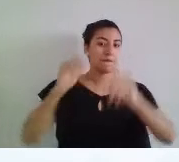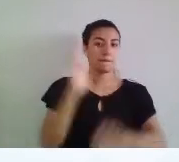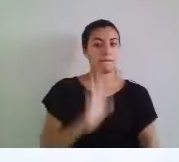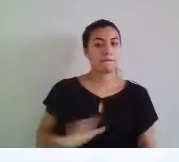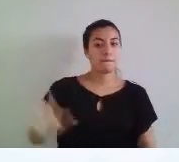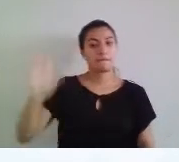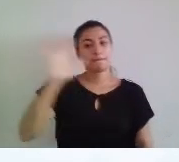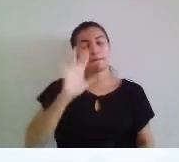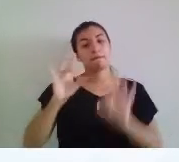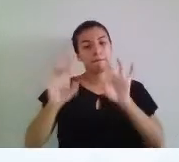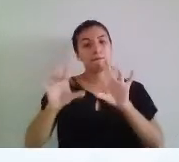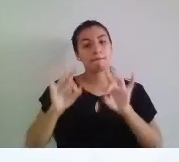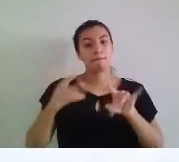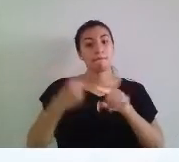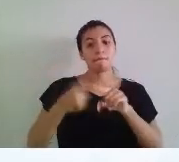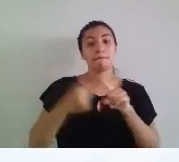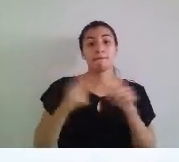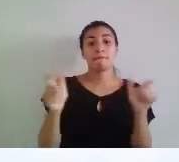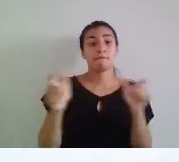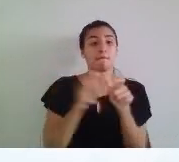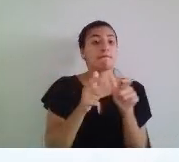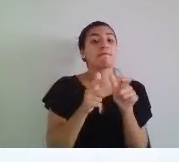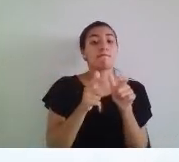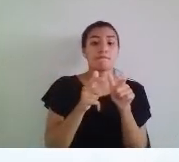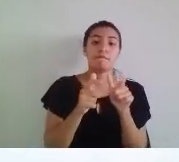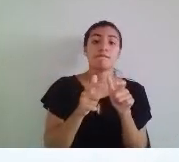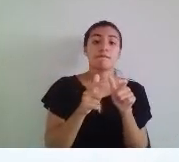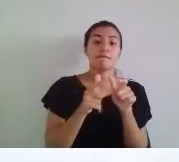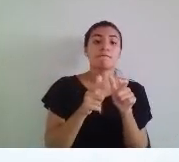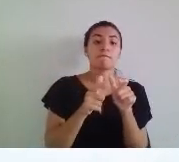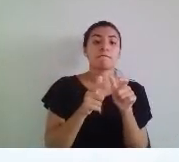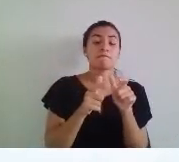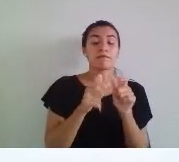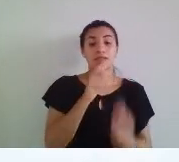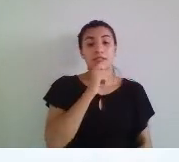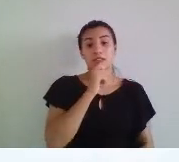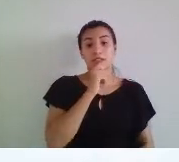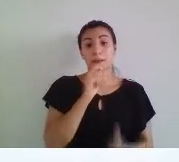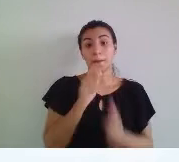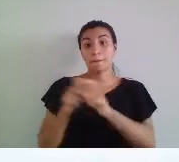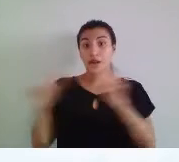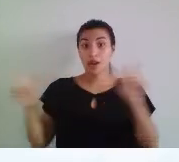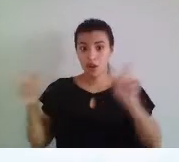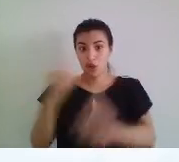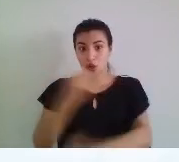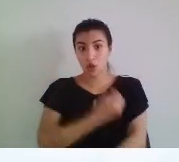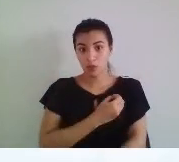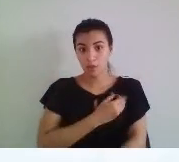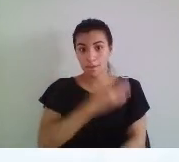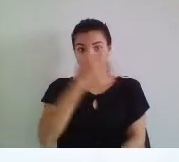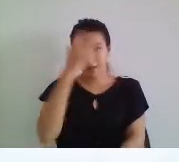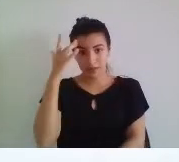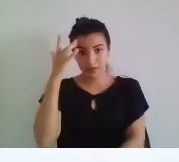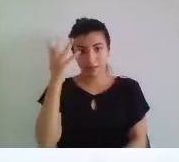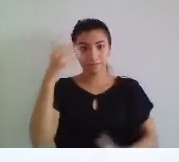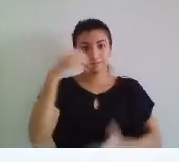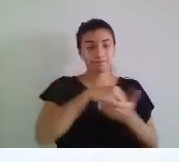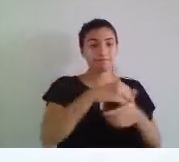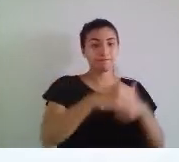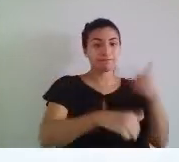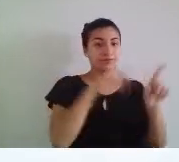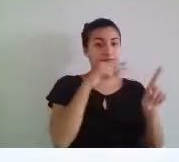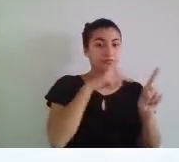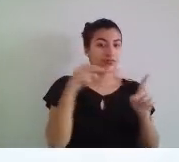sabe são minorias, porque, embora são maiorias em número, mas elas são minorias do ponto de vista